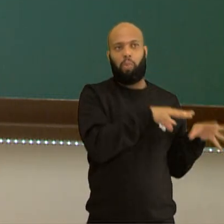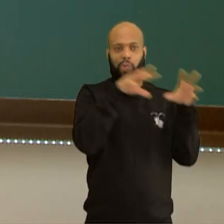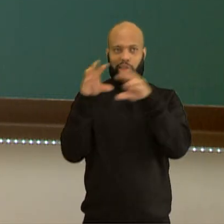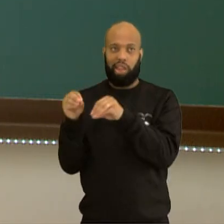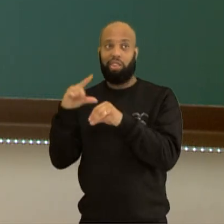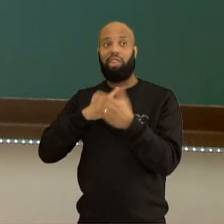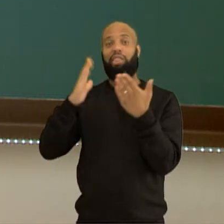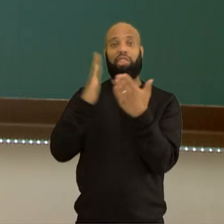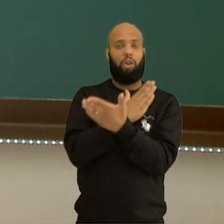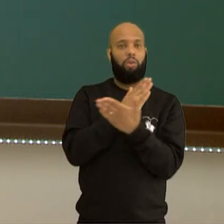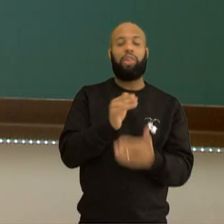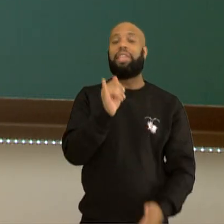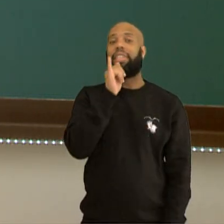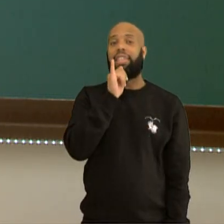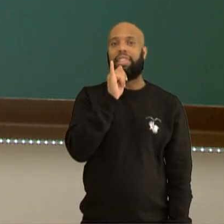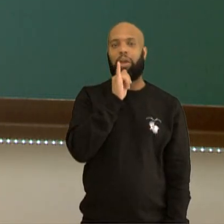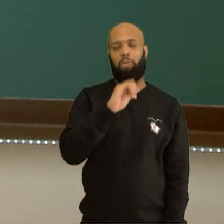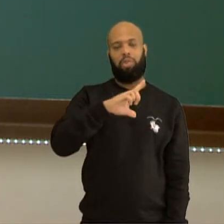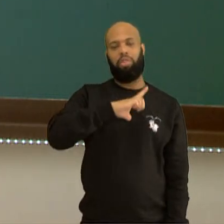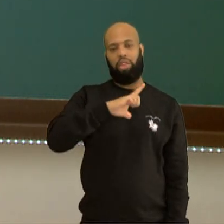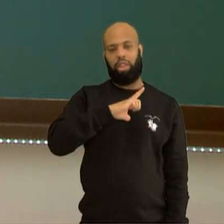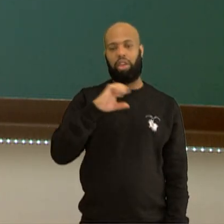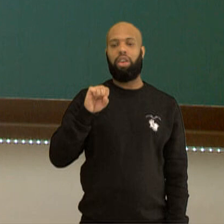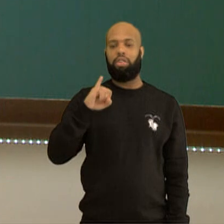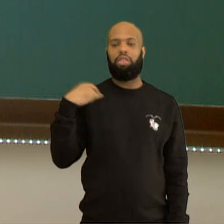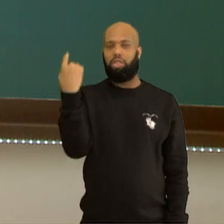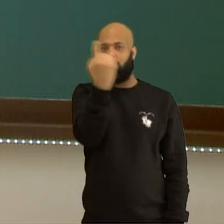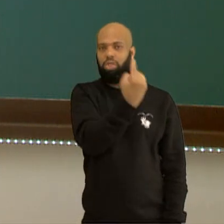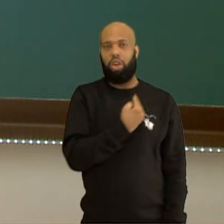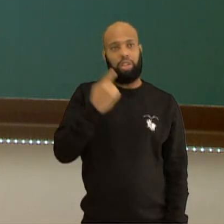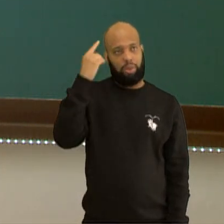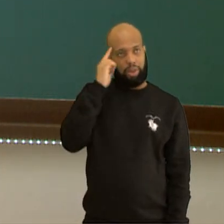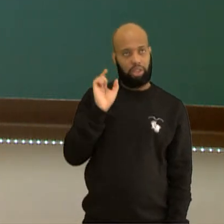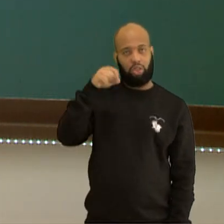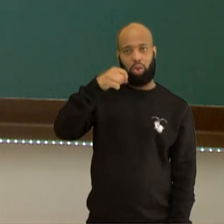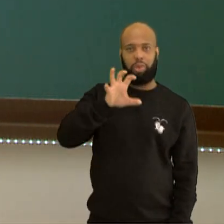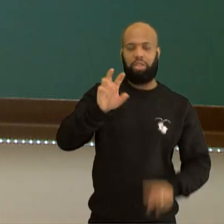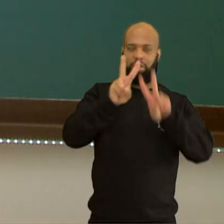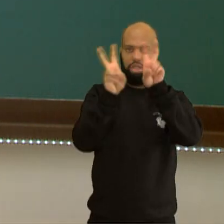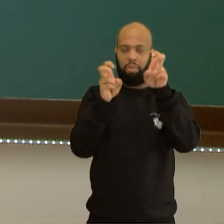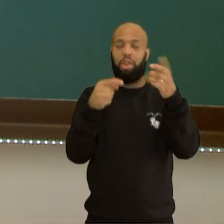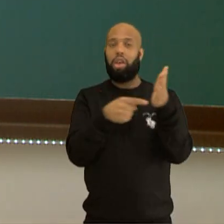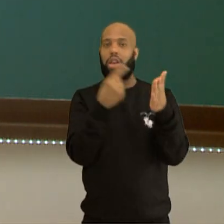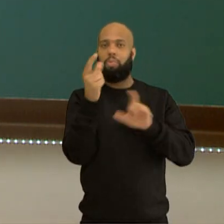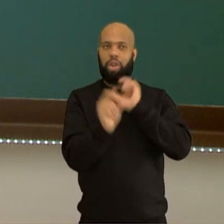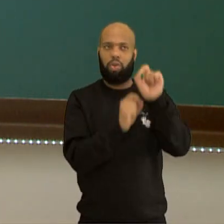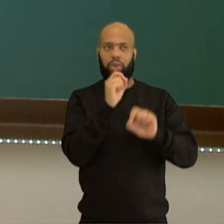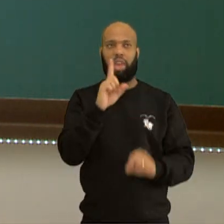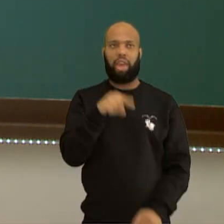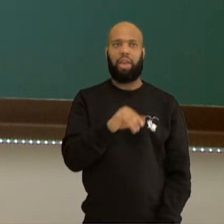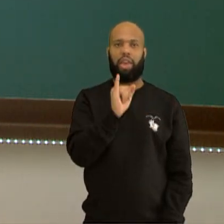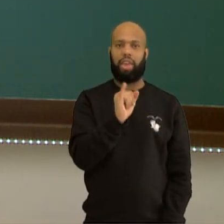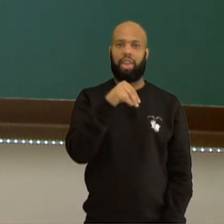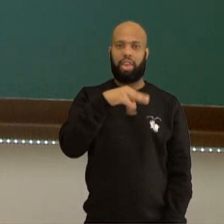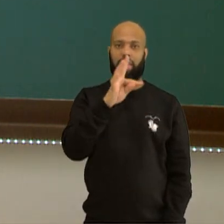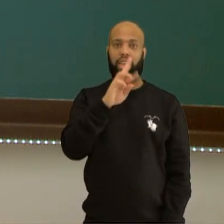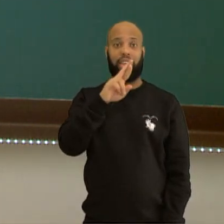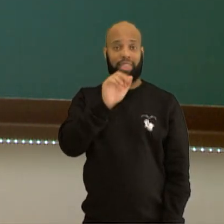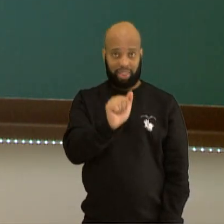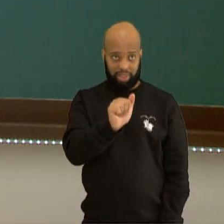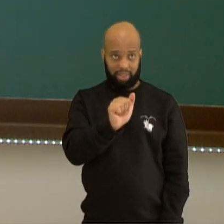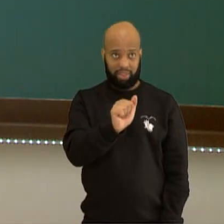Alguns tipos, alguns exemplos que nós temos quando nós pensamos em migrações internas. Então, a primeira ali é a intrarregional, ou